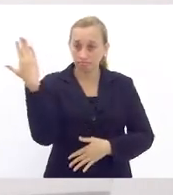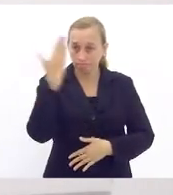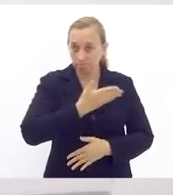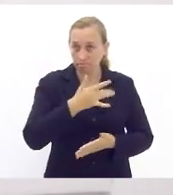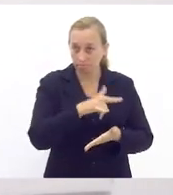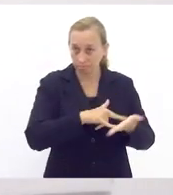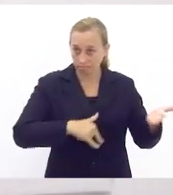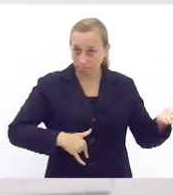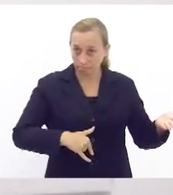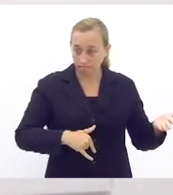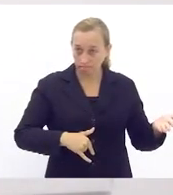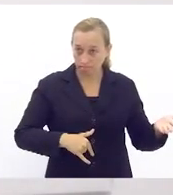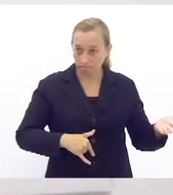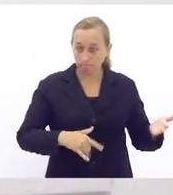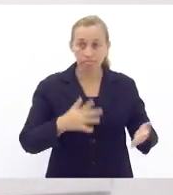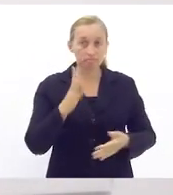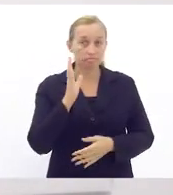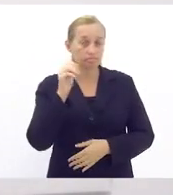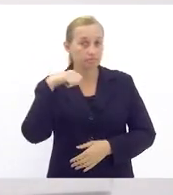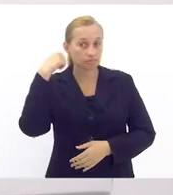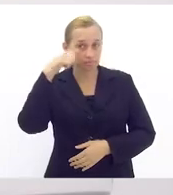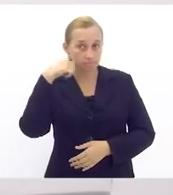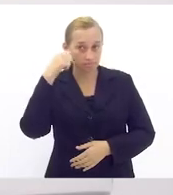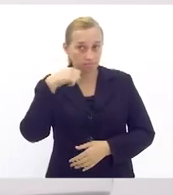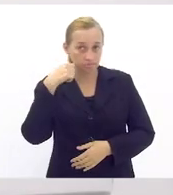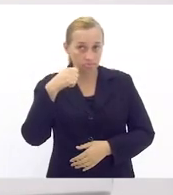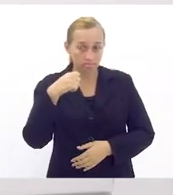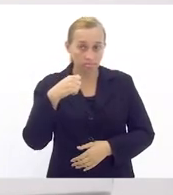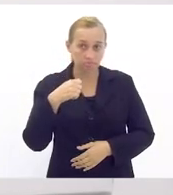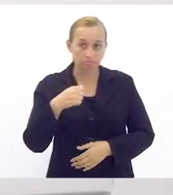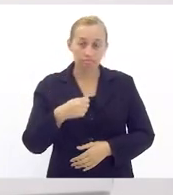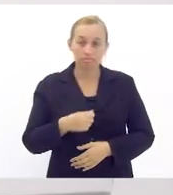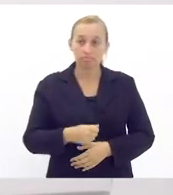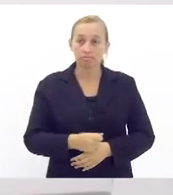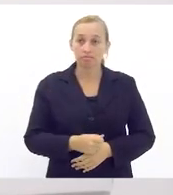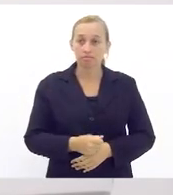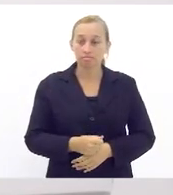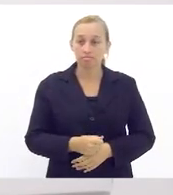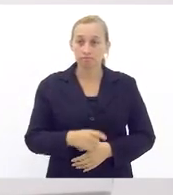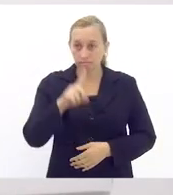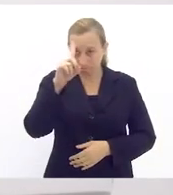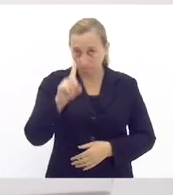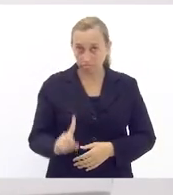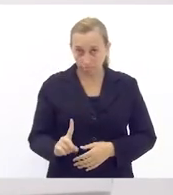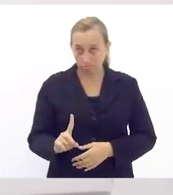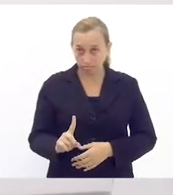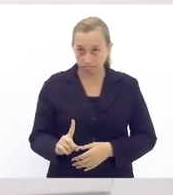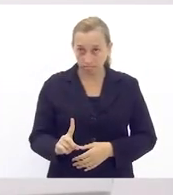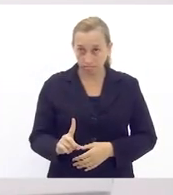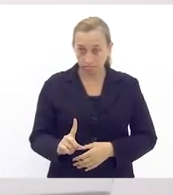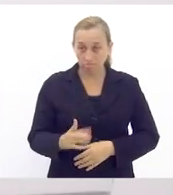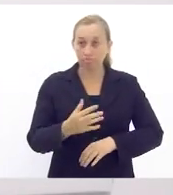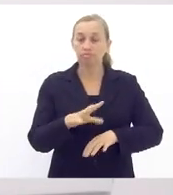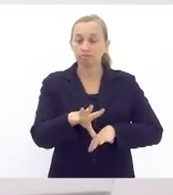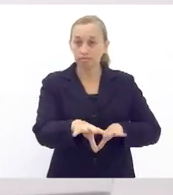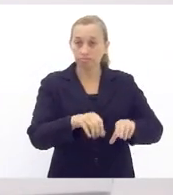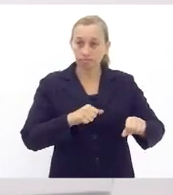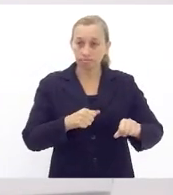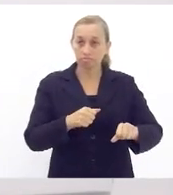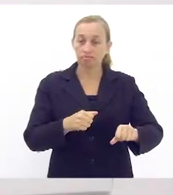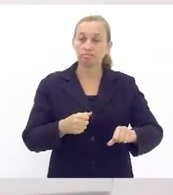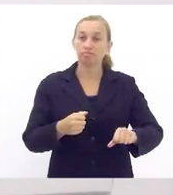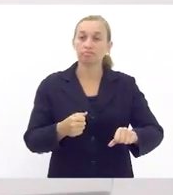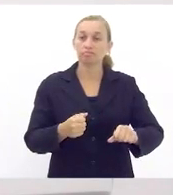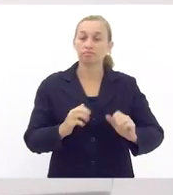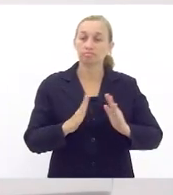eu sou ator formado pela arte de pena e diretor formado pela margem externa